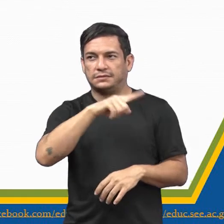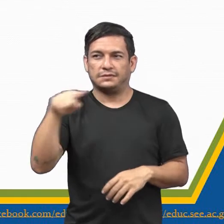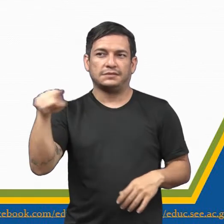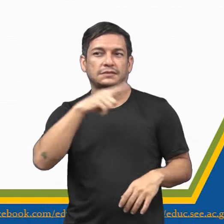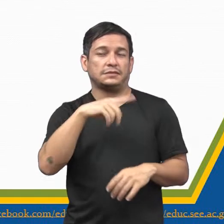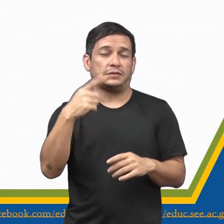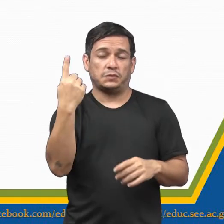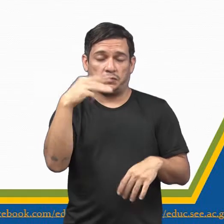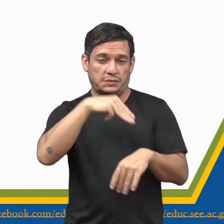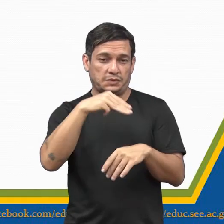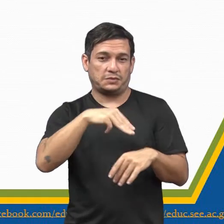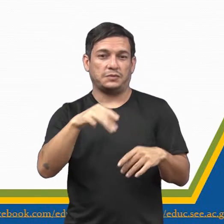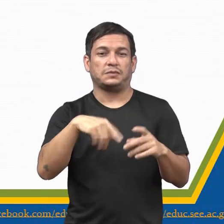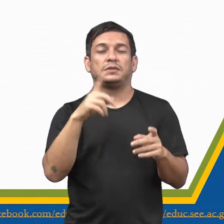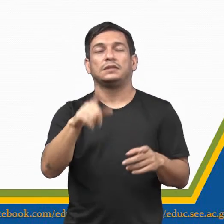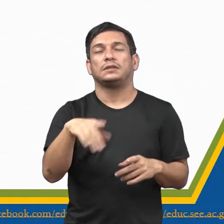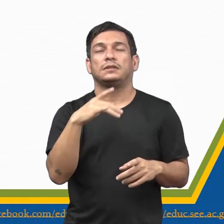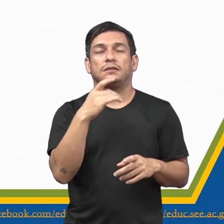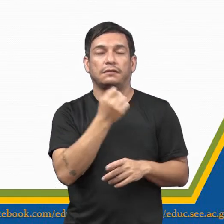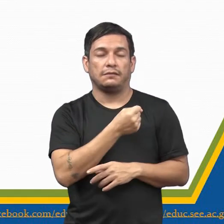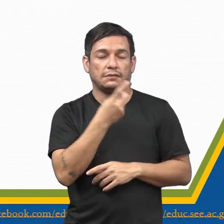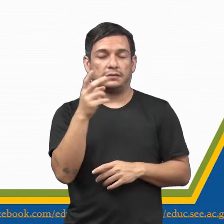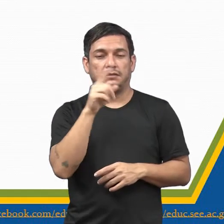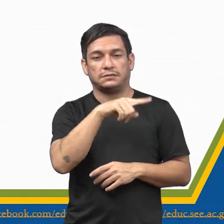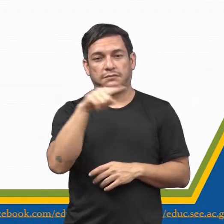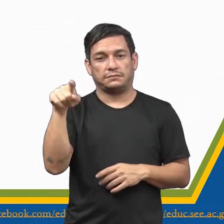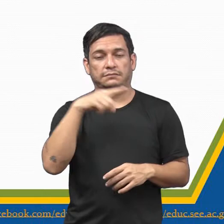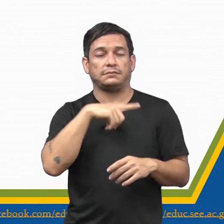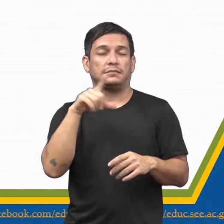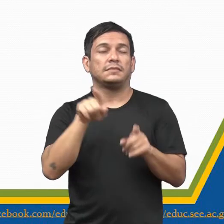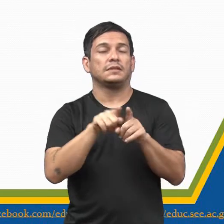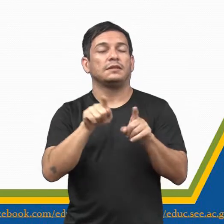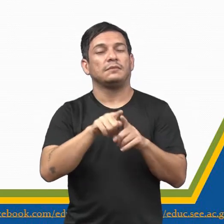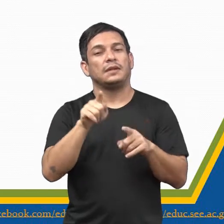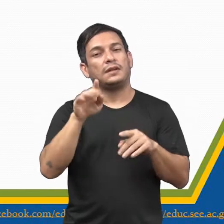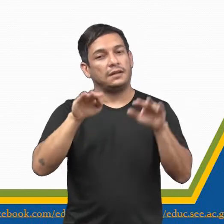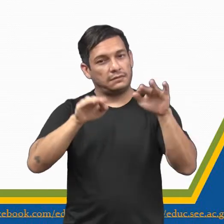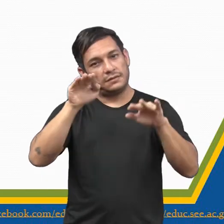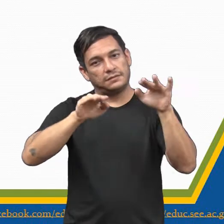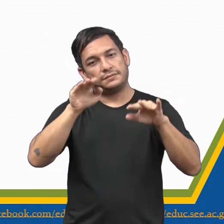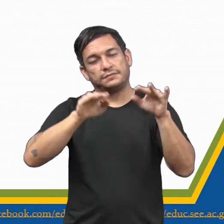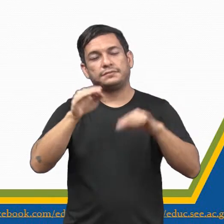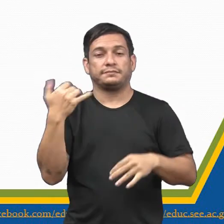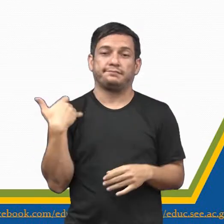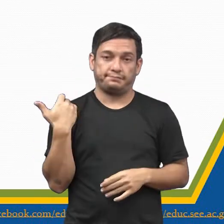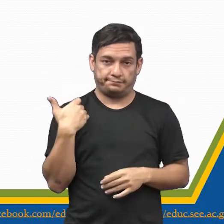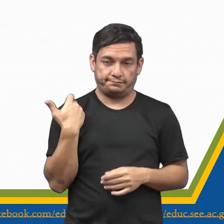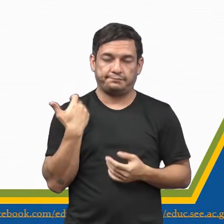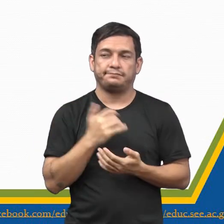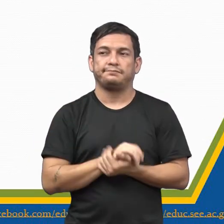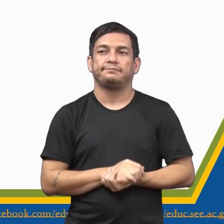1 minuto. E esse número de incursões ele tem também uma variação com a idade.